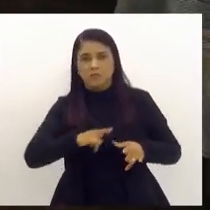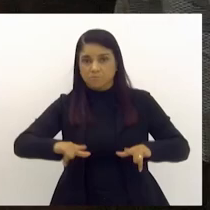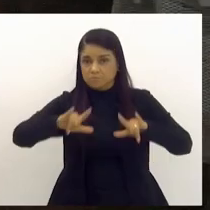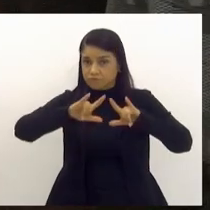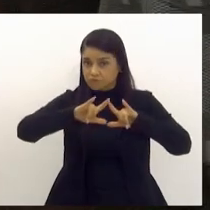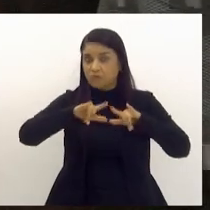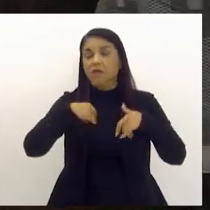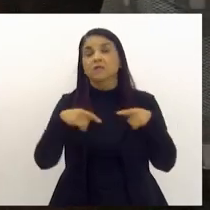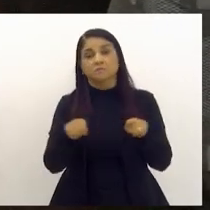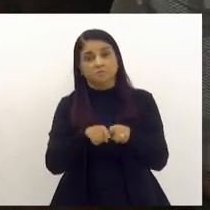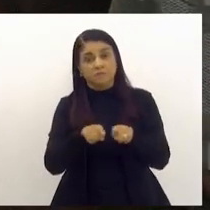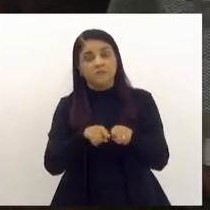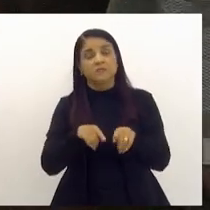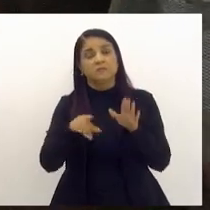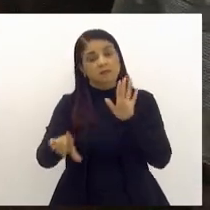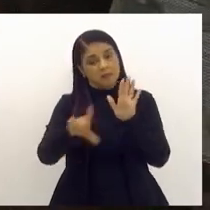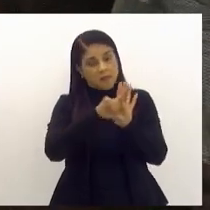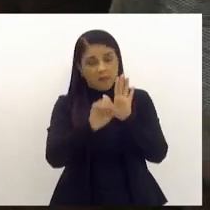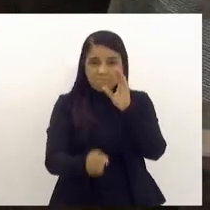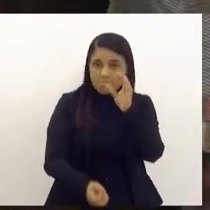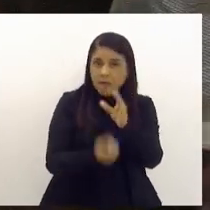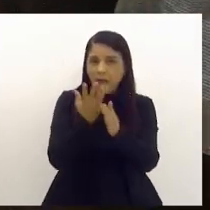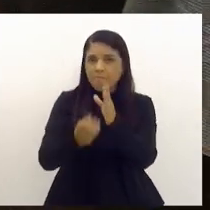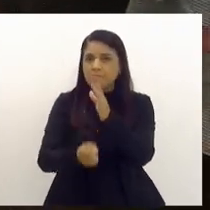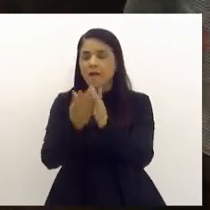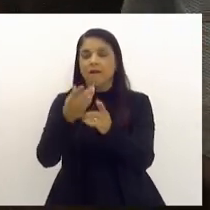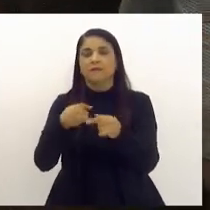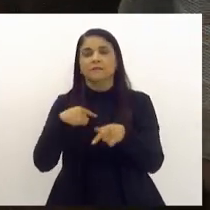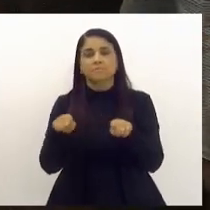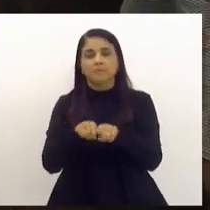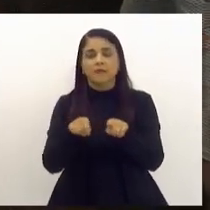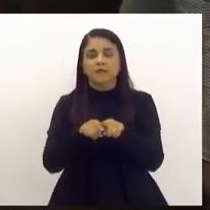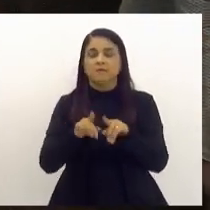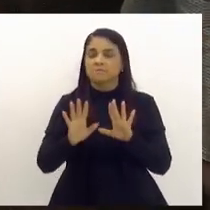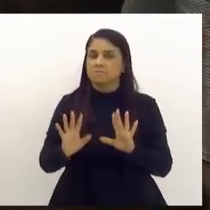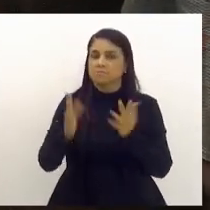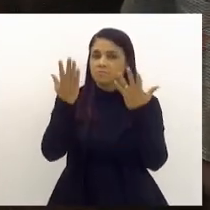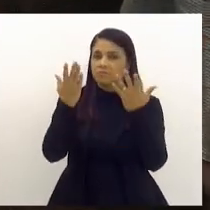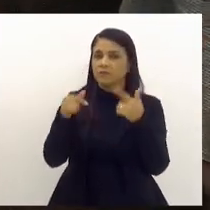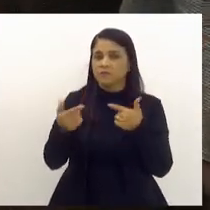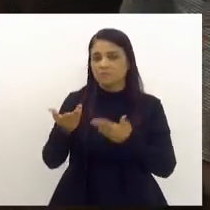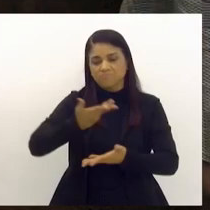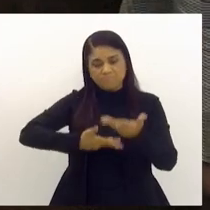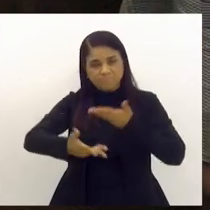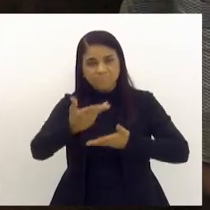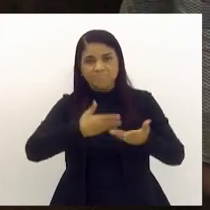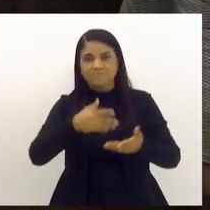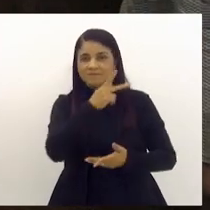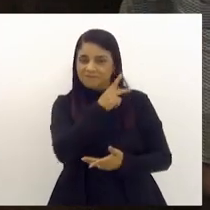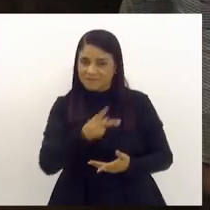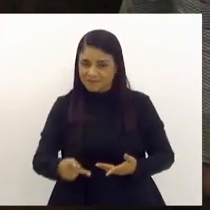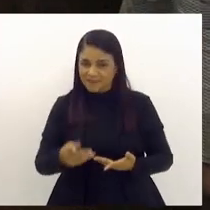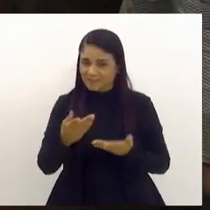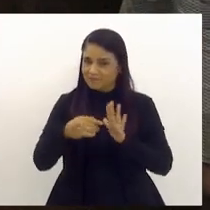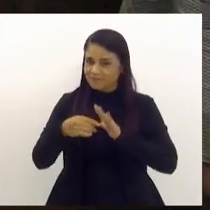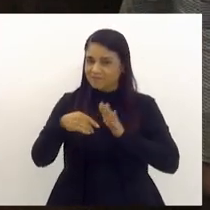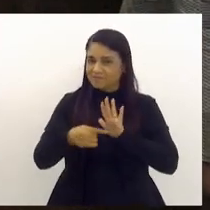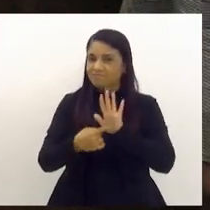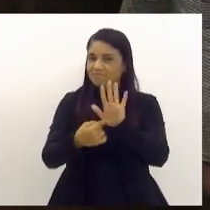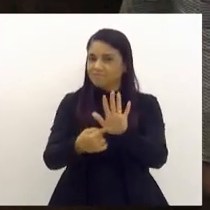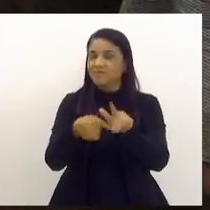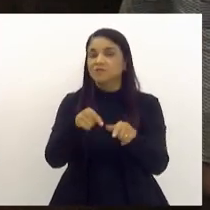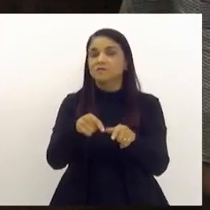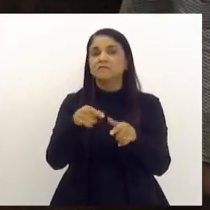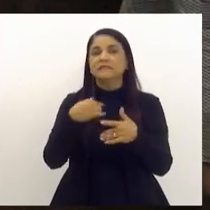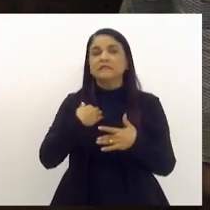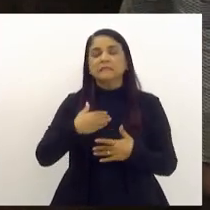vamos legislar mais sobre isso. E saudando sempre o clima presidido por Vossa Excelência, de entendimento em alto